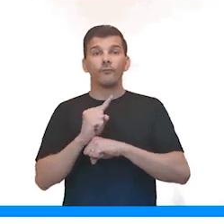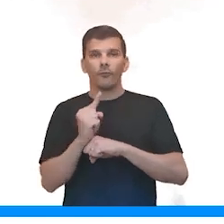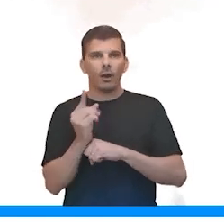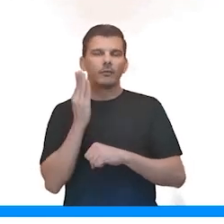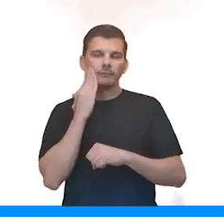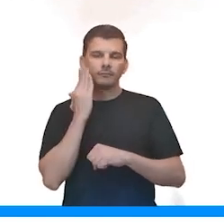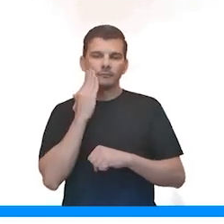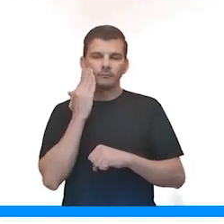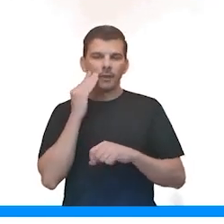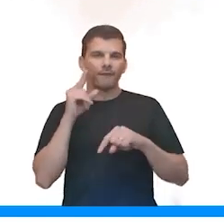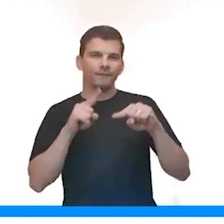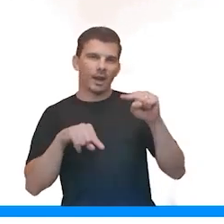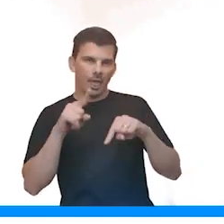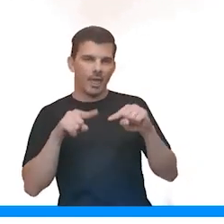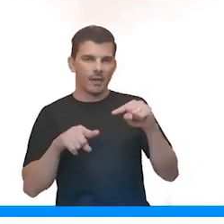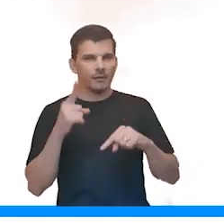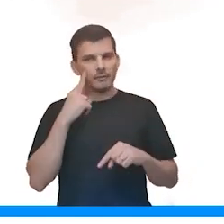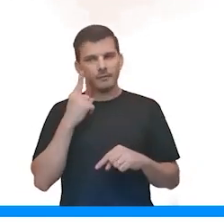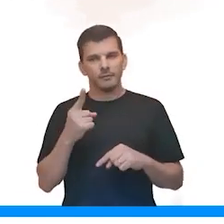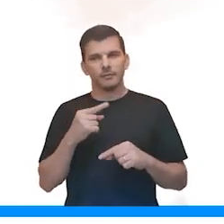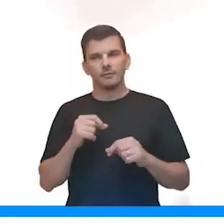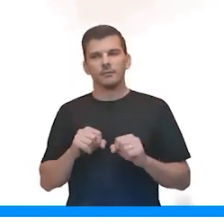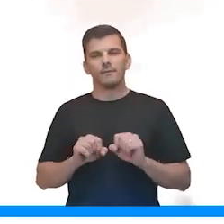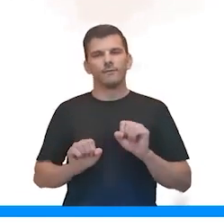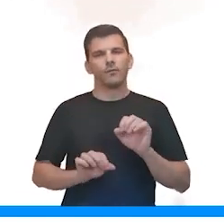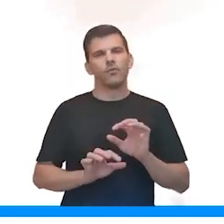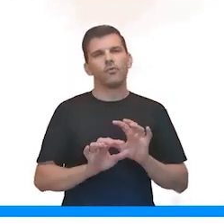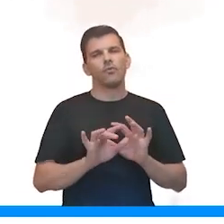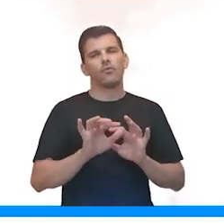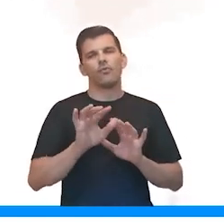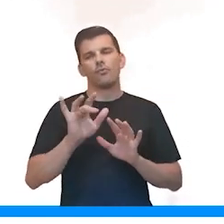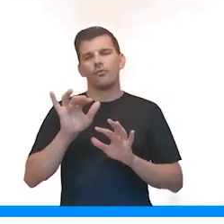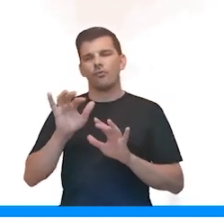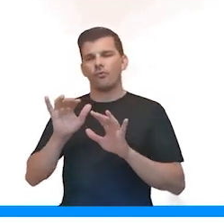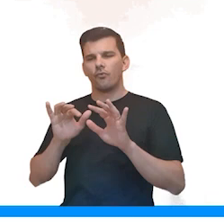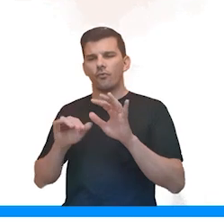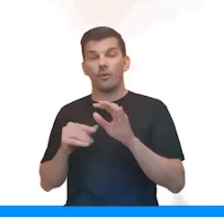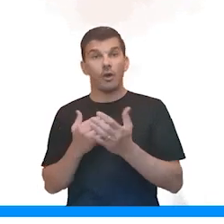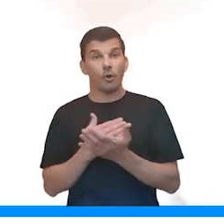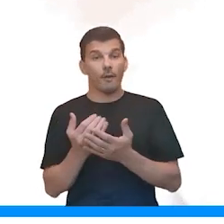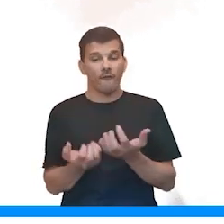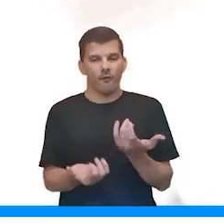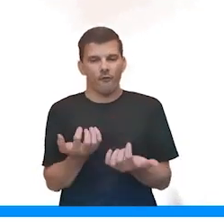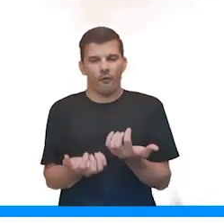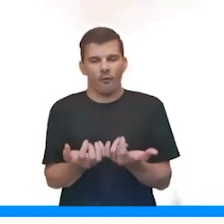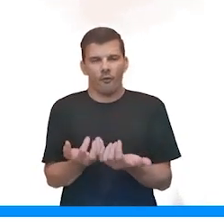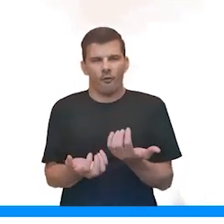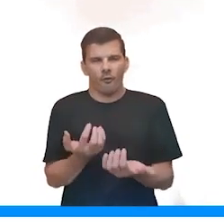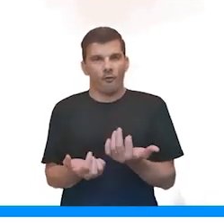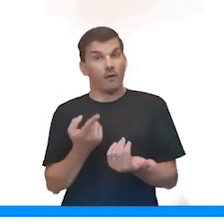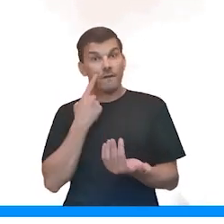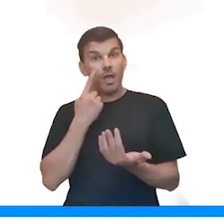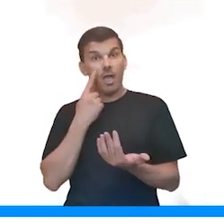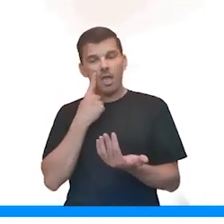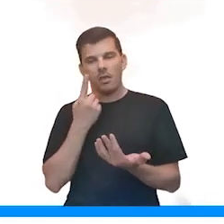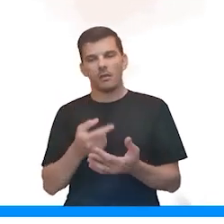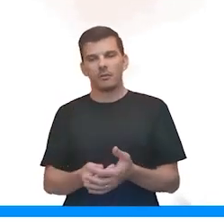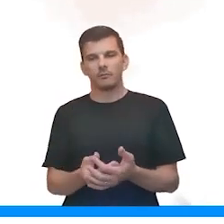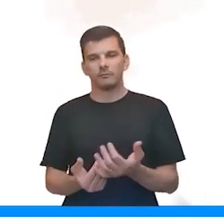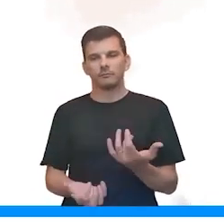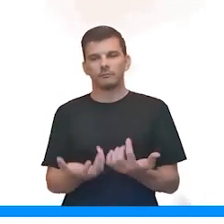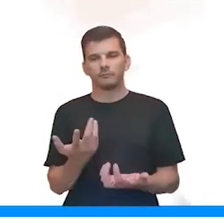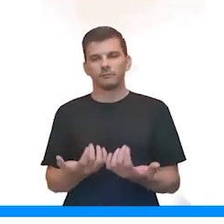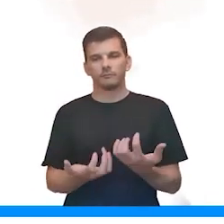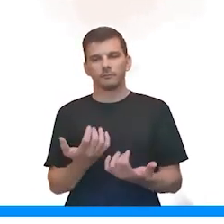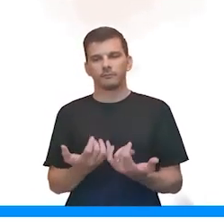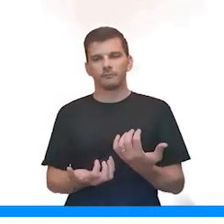ó? Ó, 2,4, 2,4. Ela está variando ali, mas ela está variando sempre subindo, ó. Deixa eu aquecer um pouquinho o gás para ficar mais